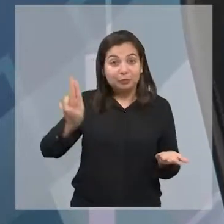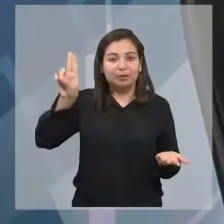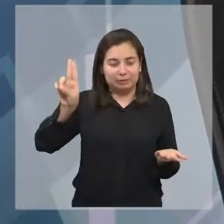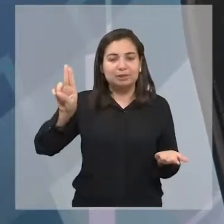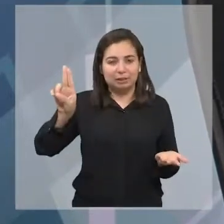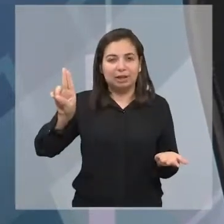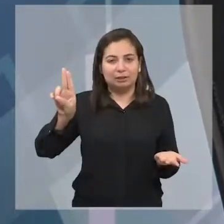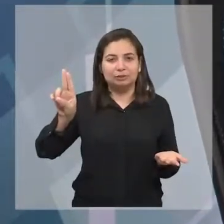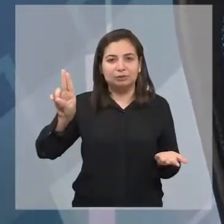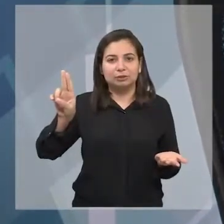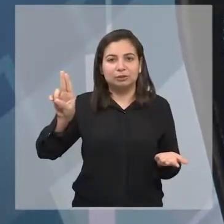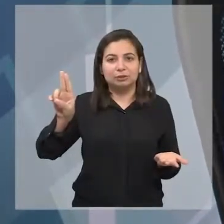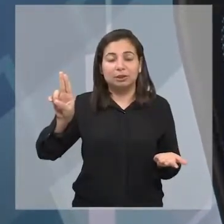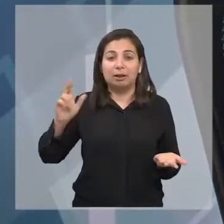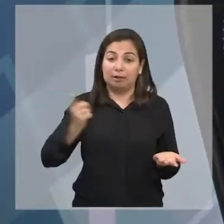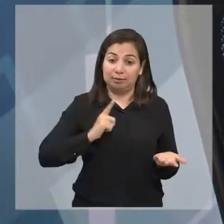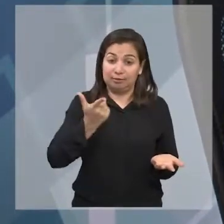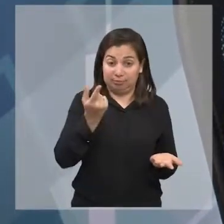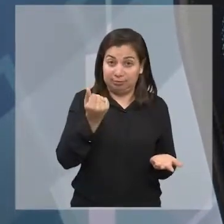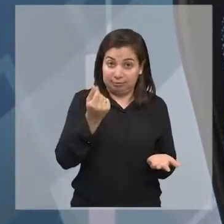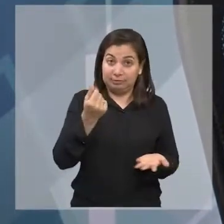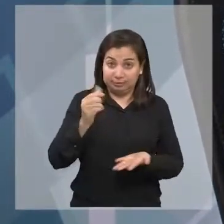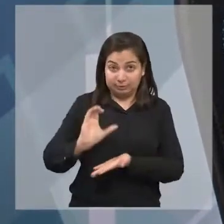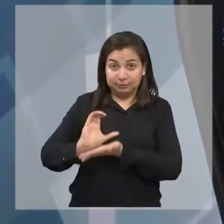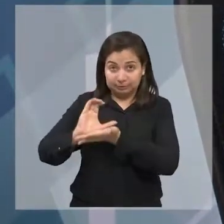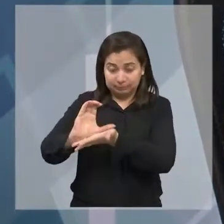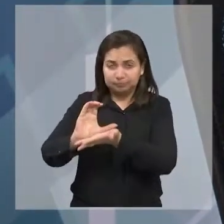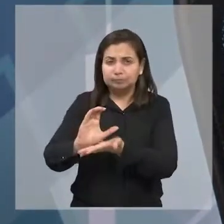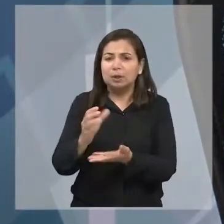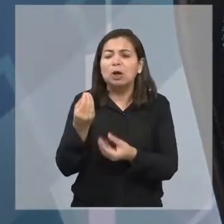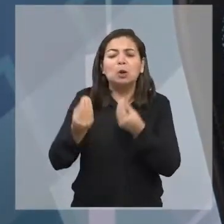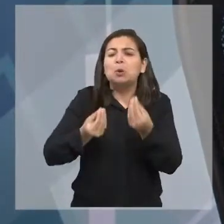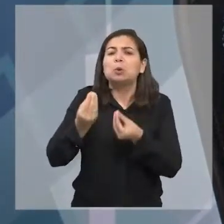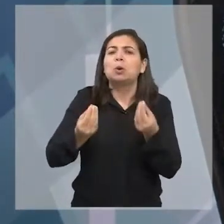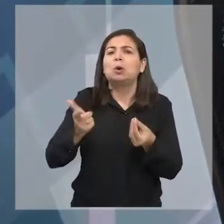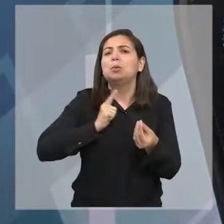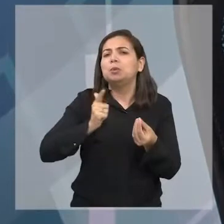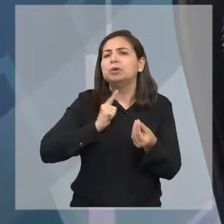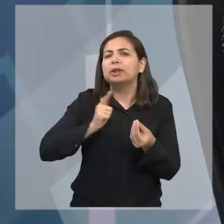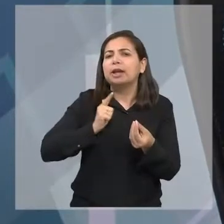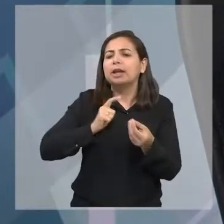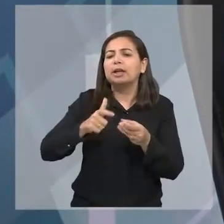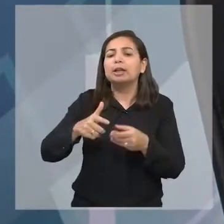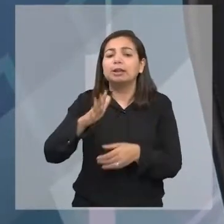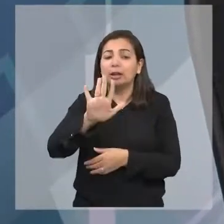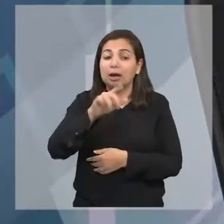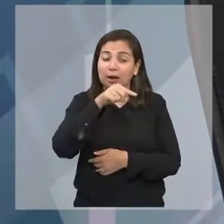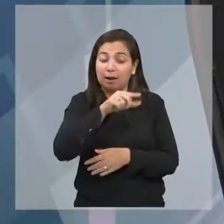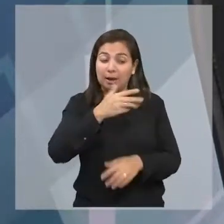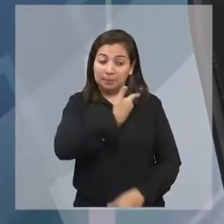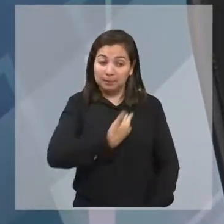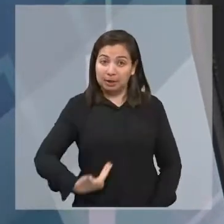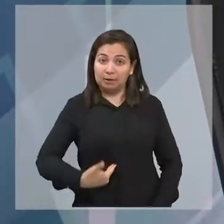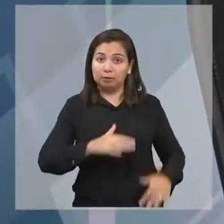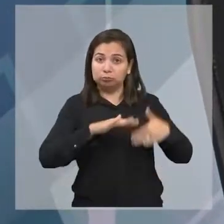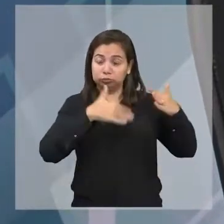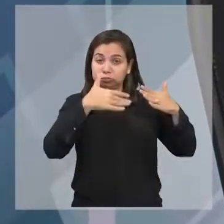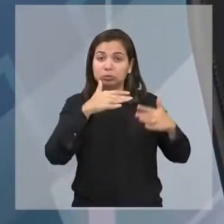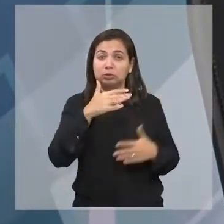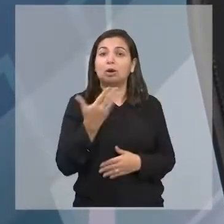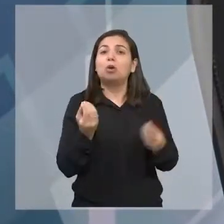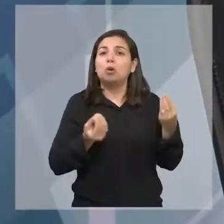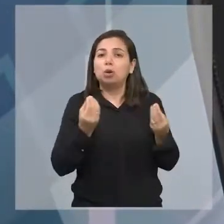universidade privada, por exemplo, o financiamento, como é que é se deu o crescimento das universidades privadas? Através de financiamento do